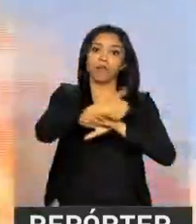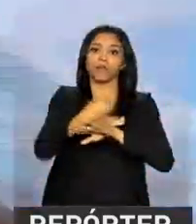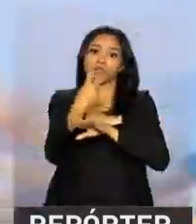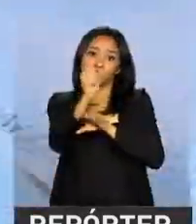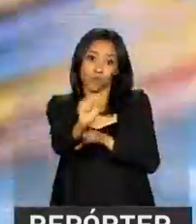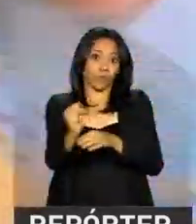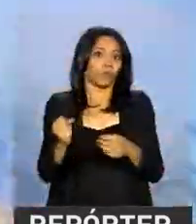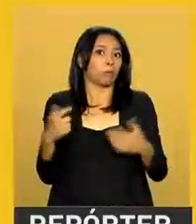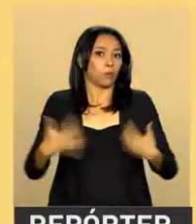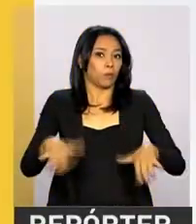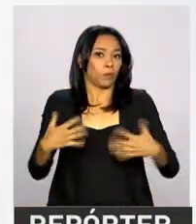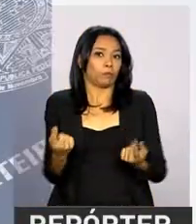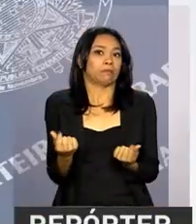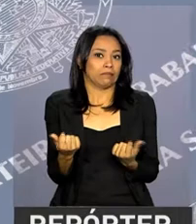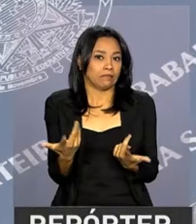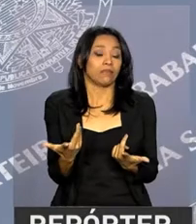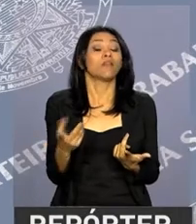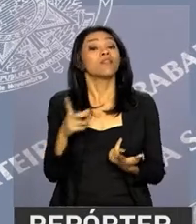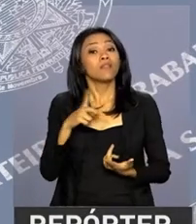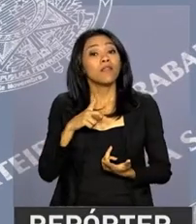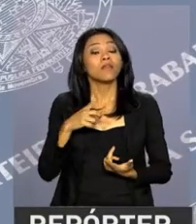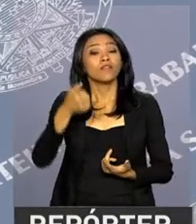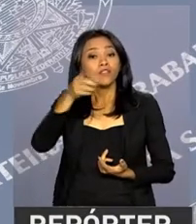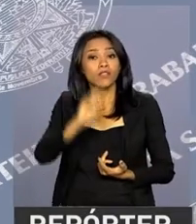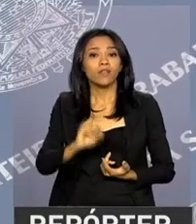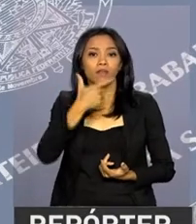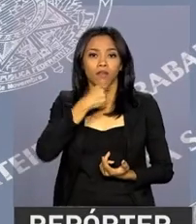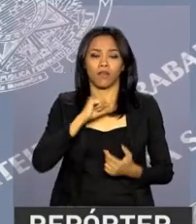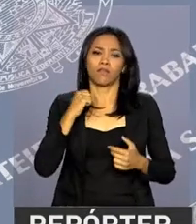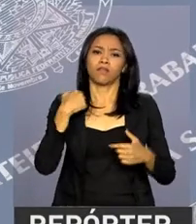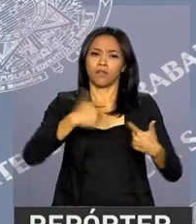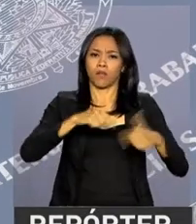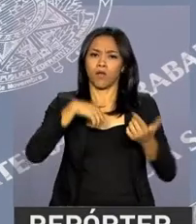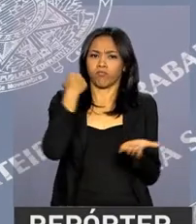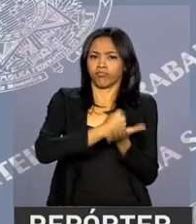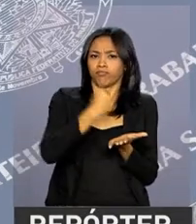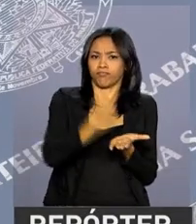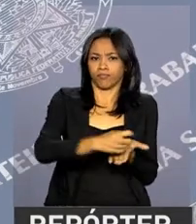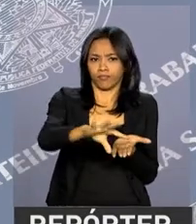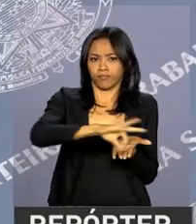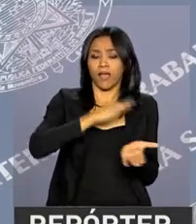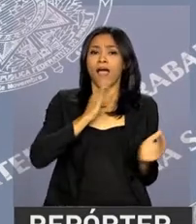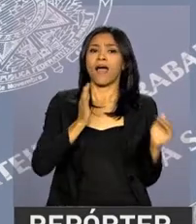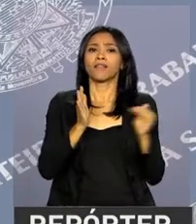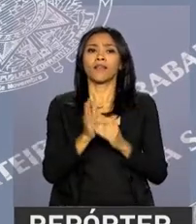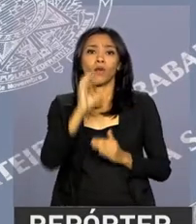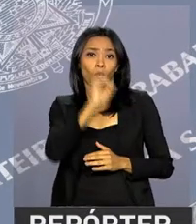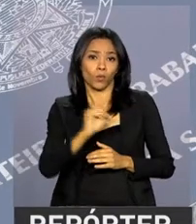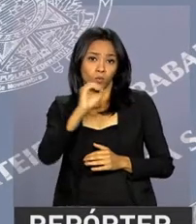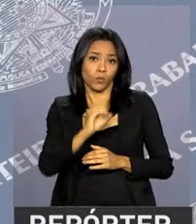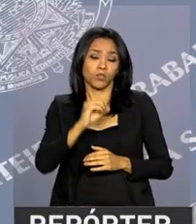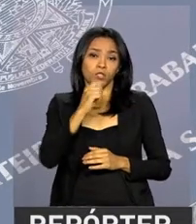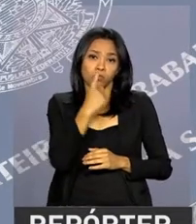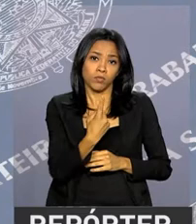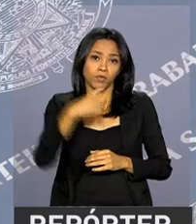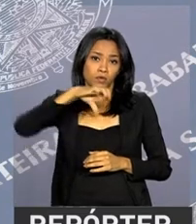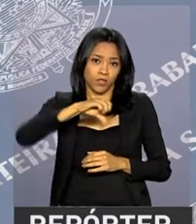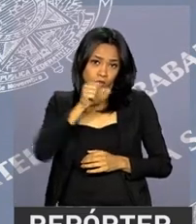2018 tem o direito pessoas que trabalhavam com carteira assinada até outubro de 1988